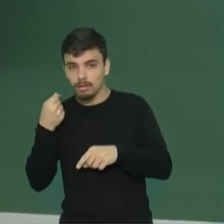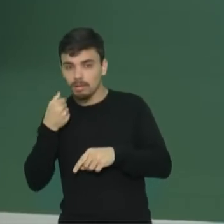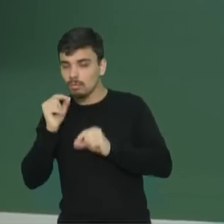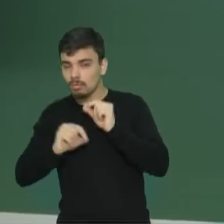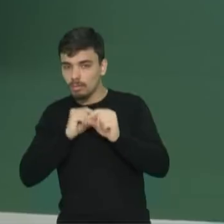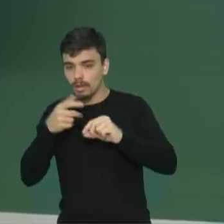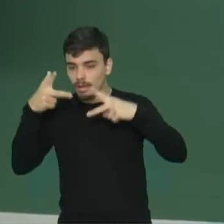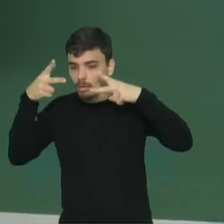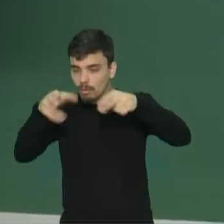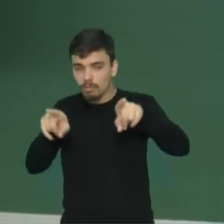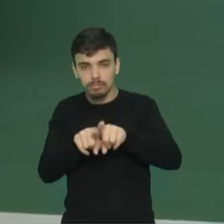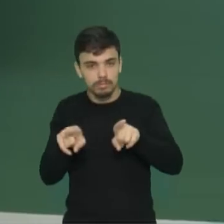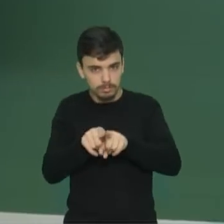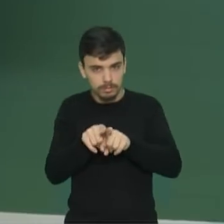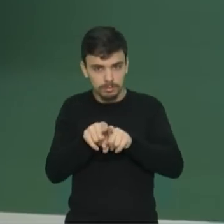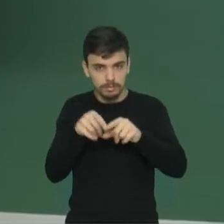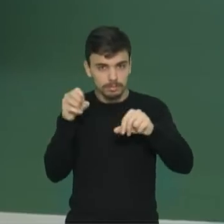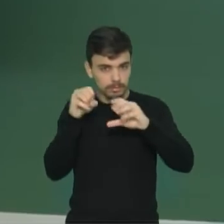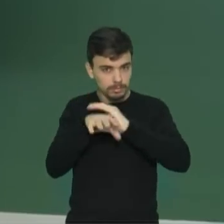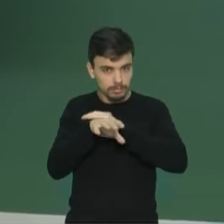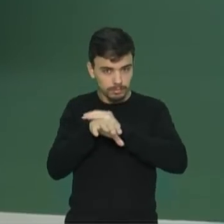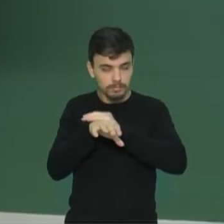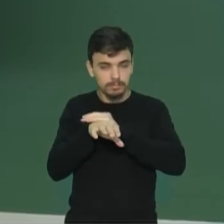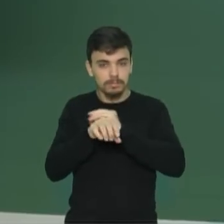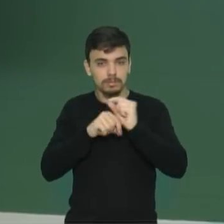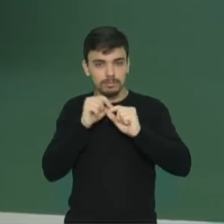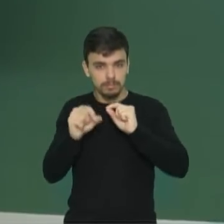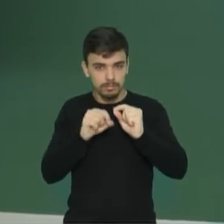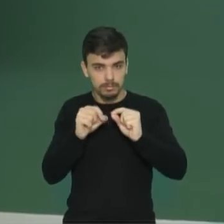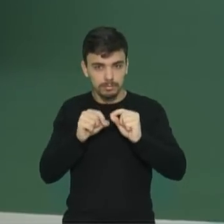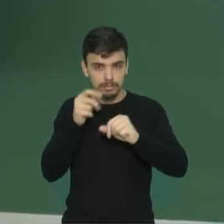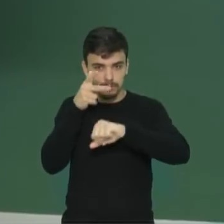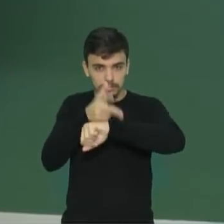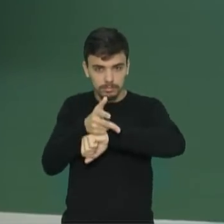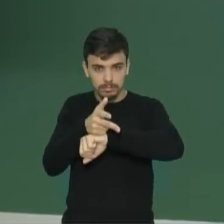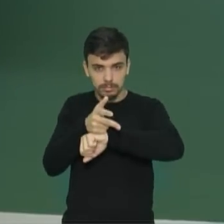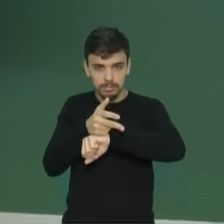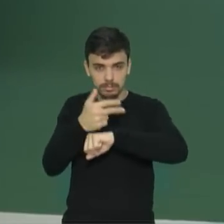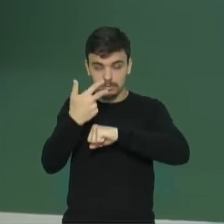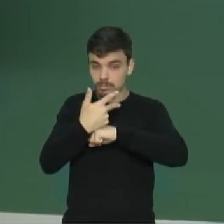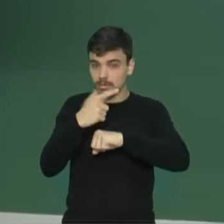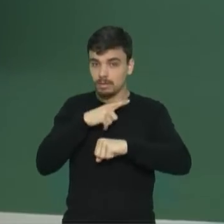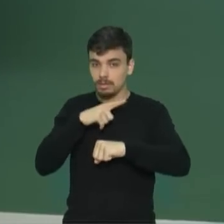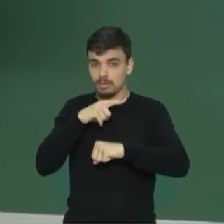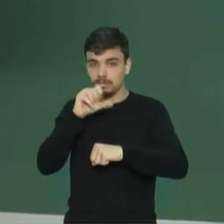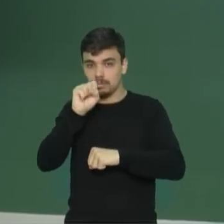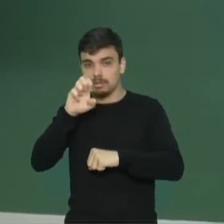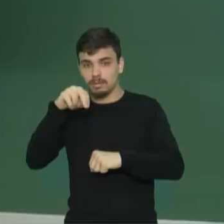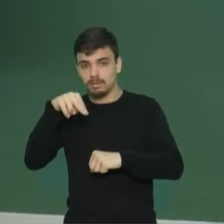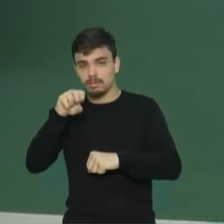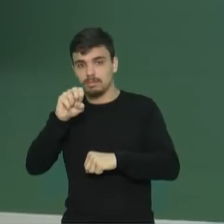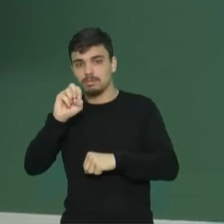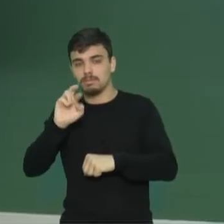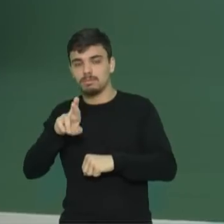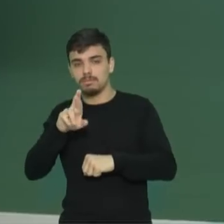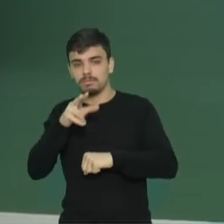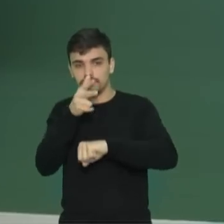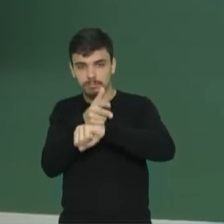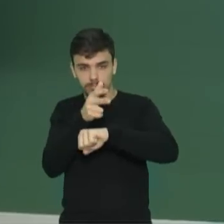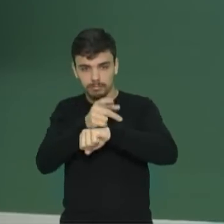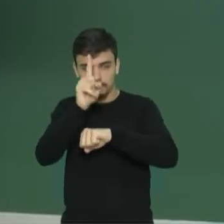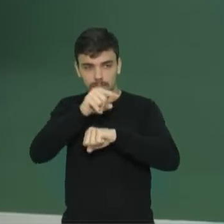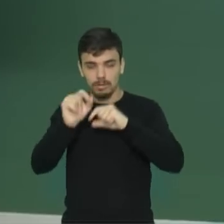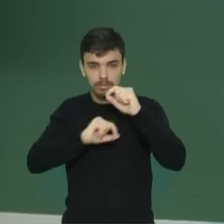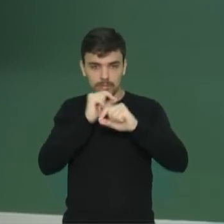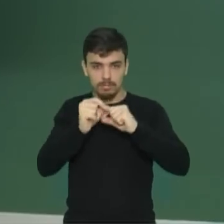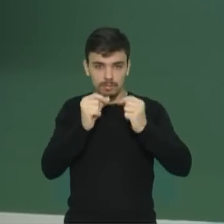A luz, quando entra pela lente, ela é projetada no fundo, num sensor. Então a lente da câmera funciona como a